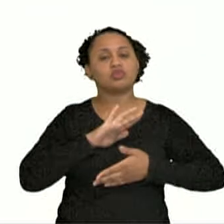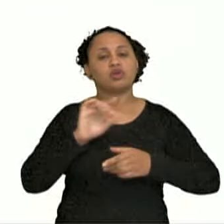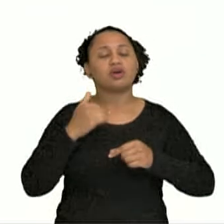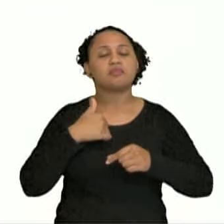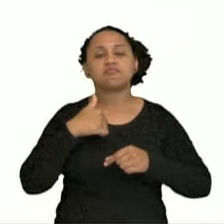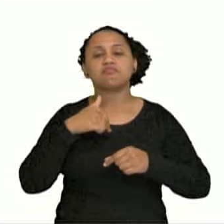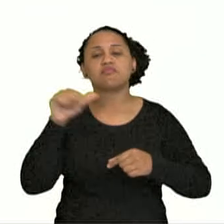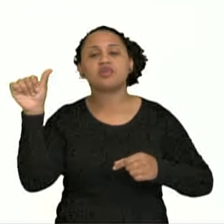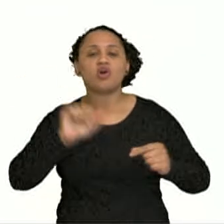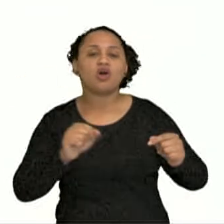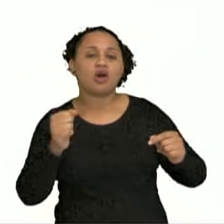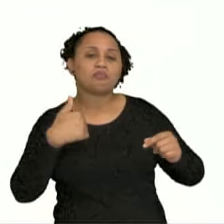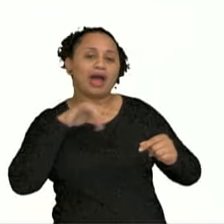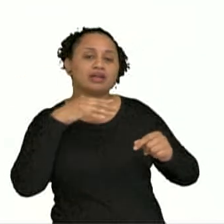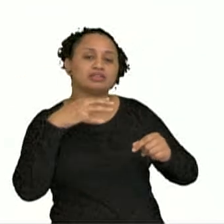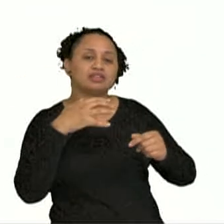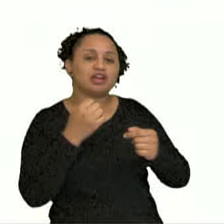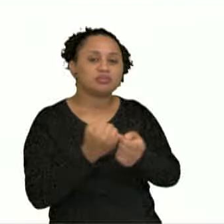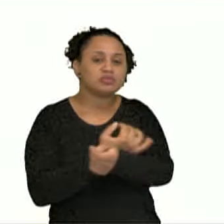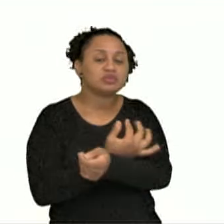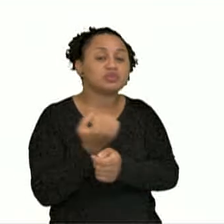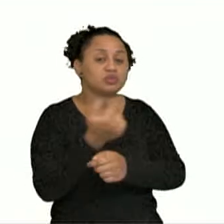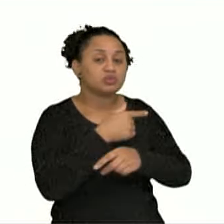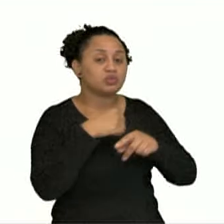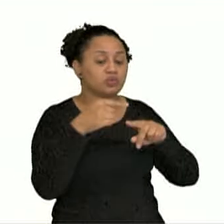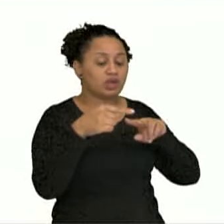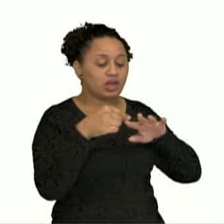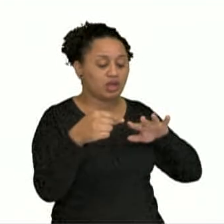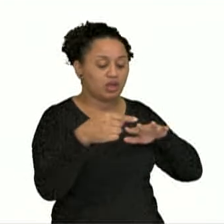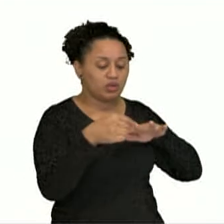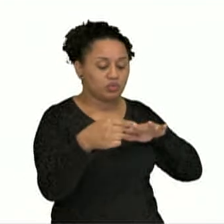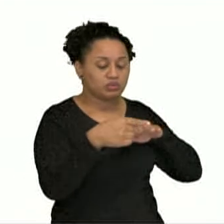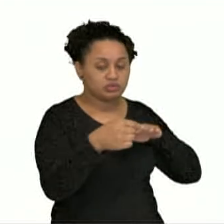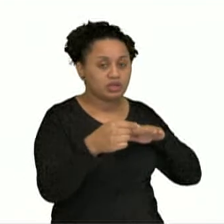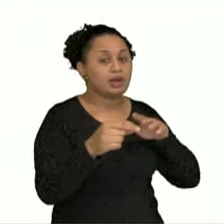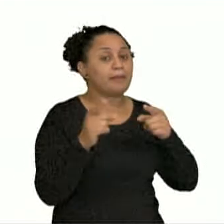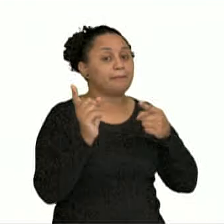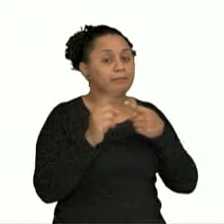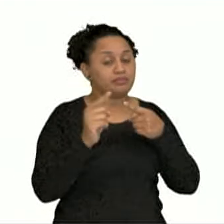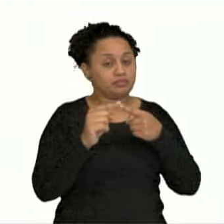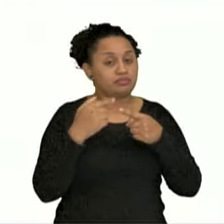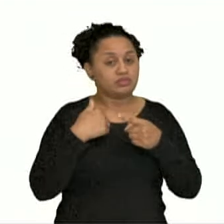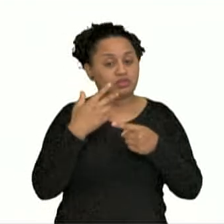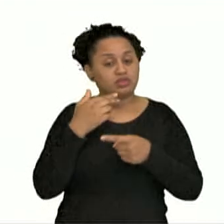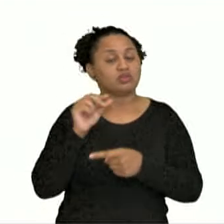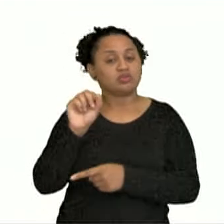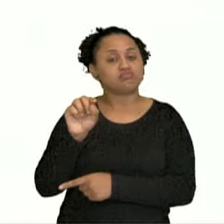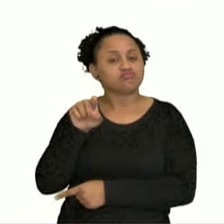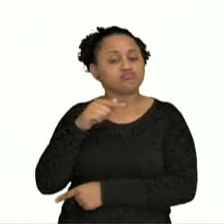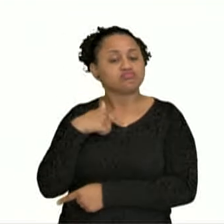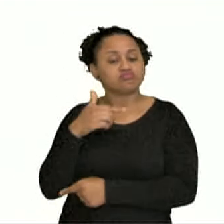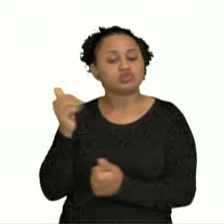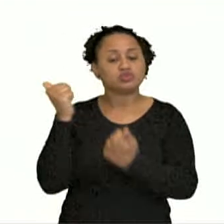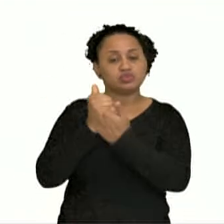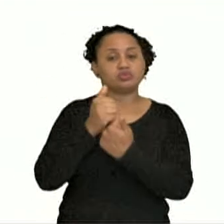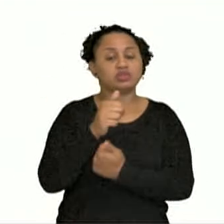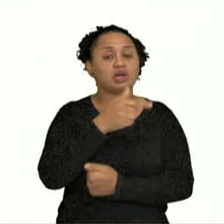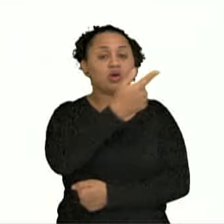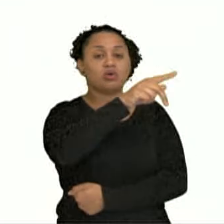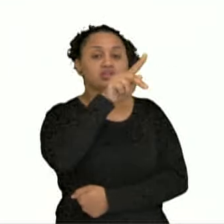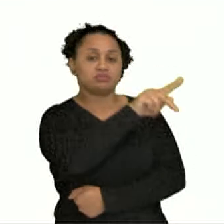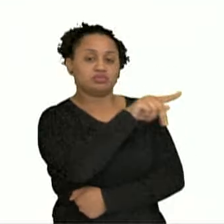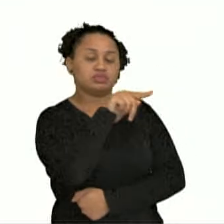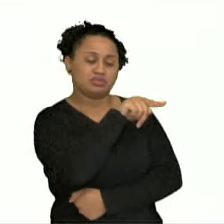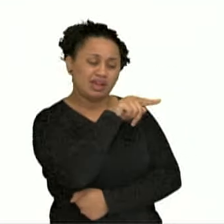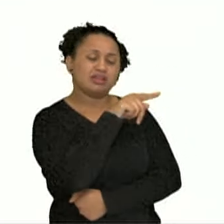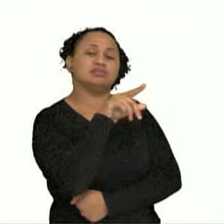mais emocionais que a unha. O primeiro é que eu achava que ela tinha tomado o lugar da professora anterior,